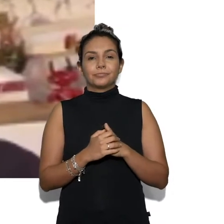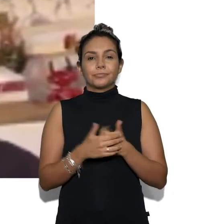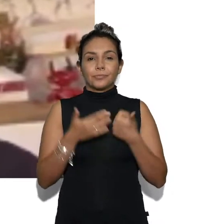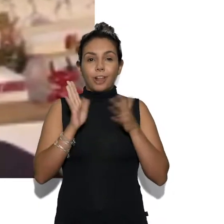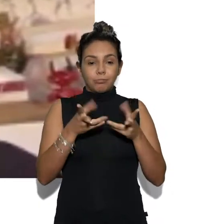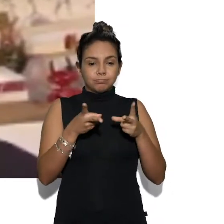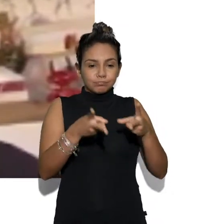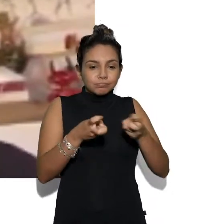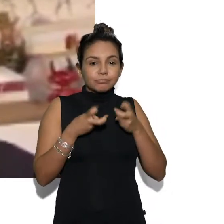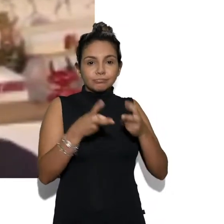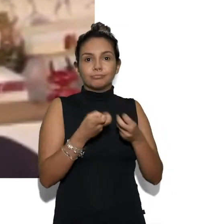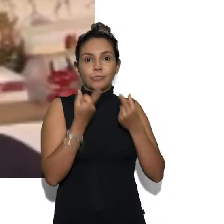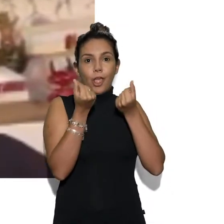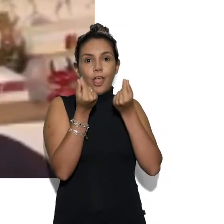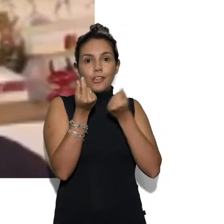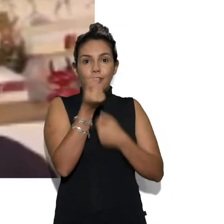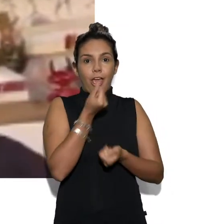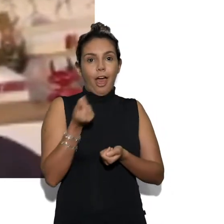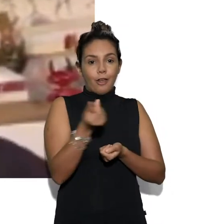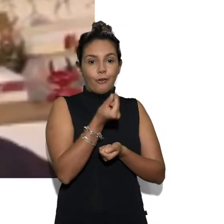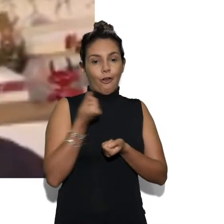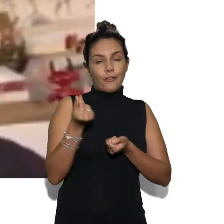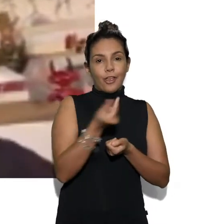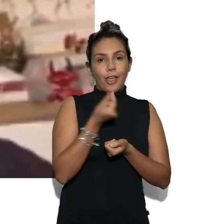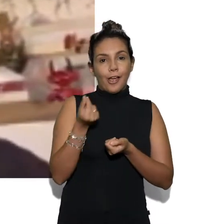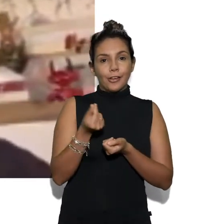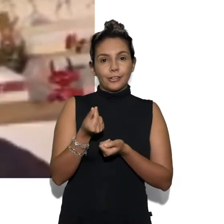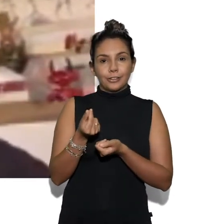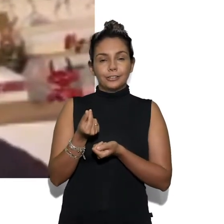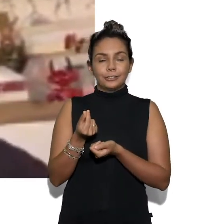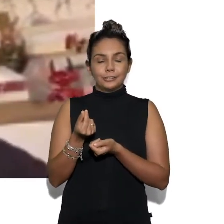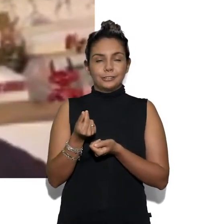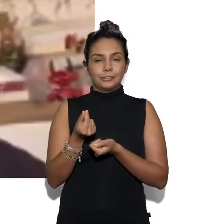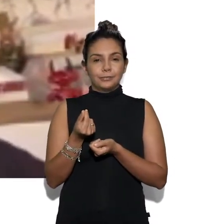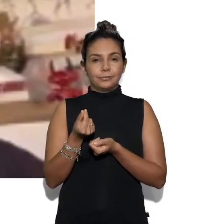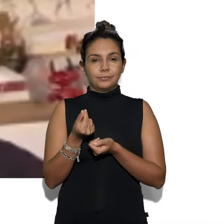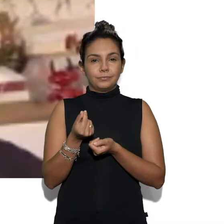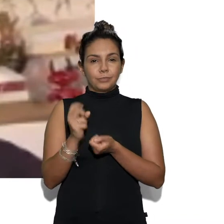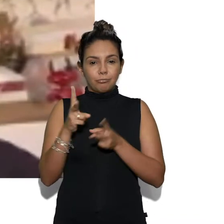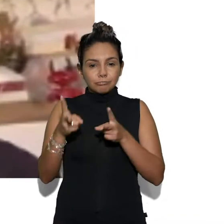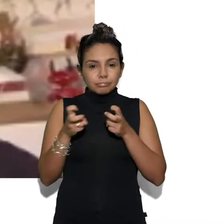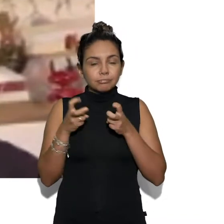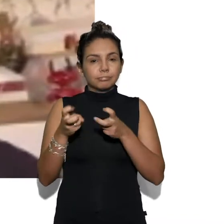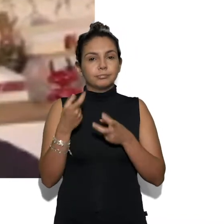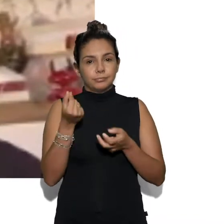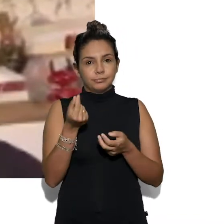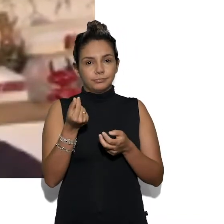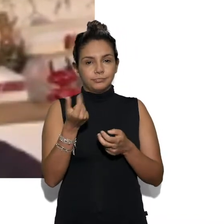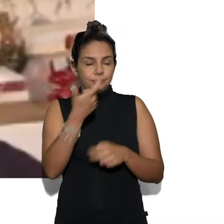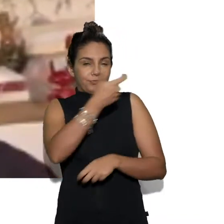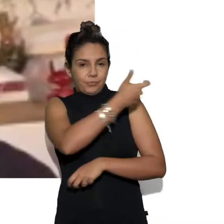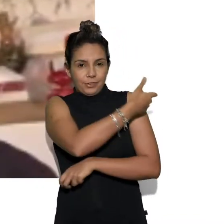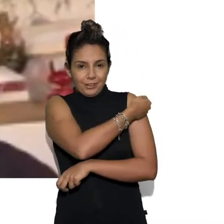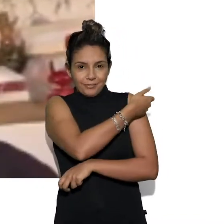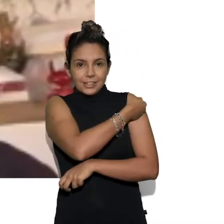já lucraram tudo o que seria expectável poderem lucrar. Neste momento, as vacinas deviam de